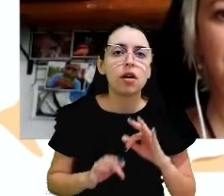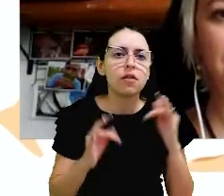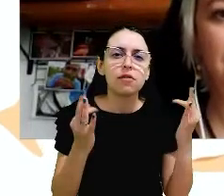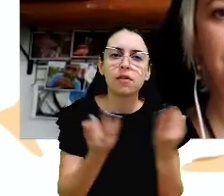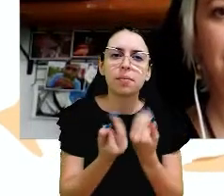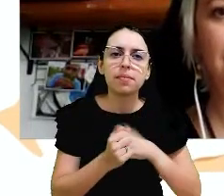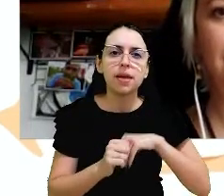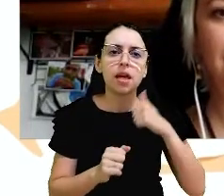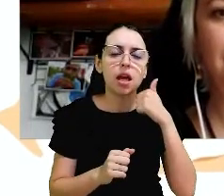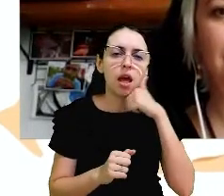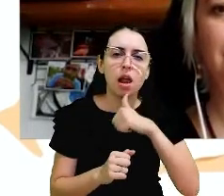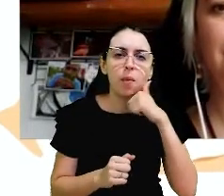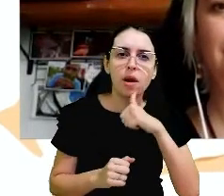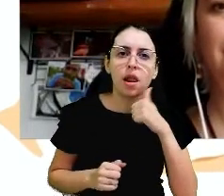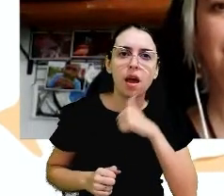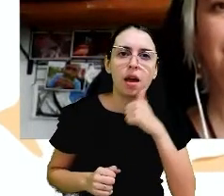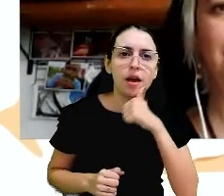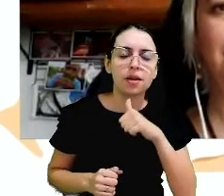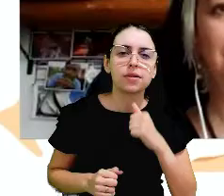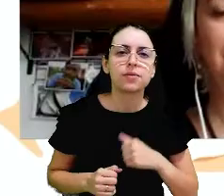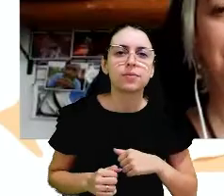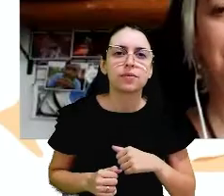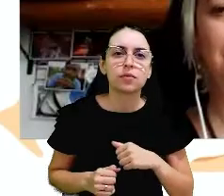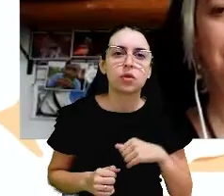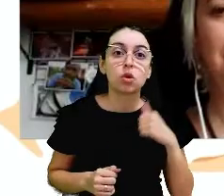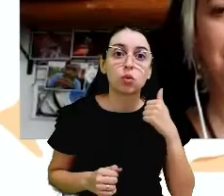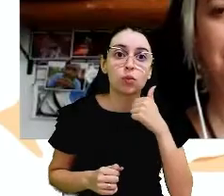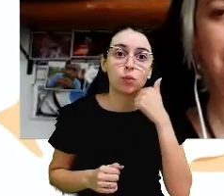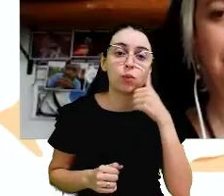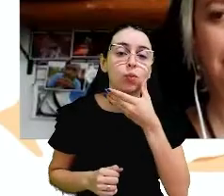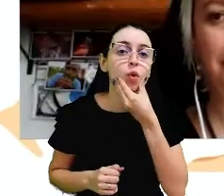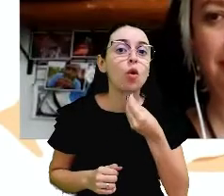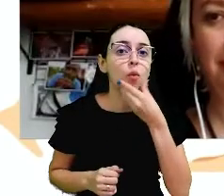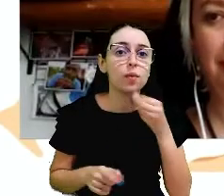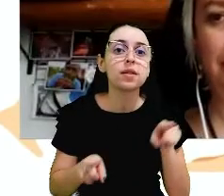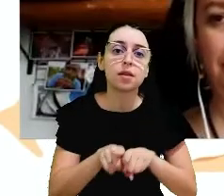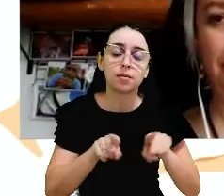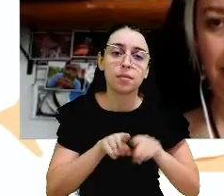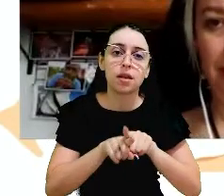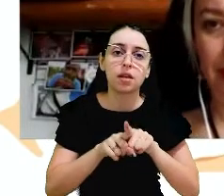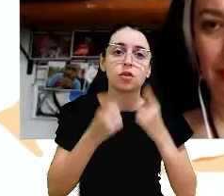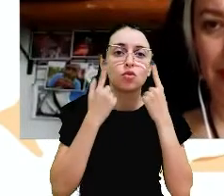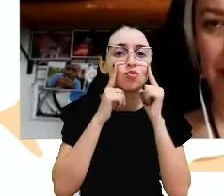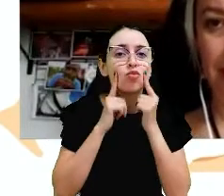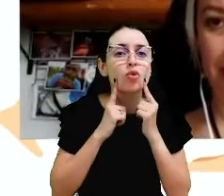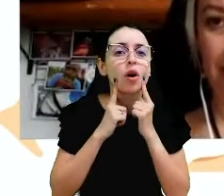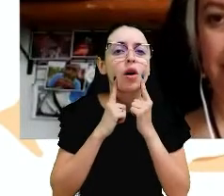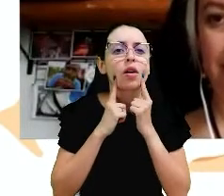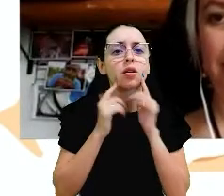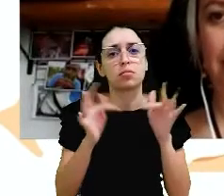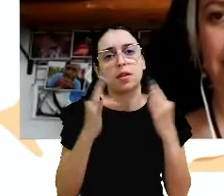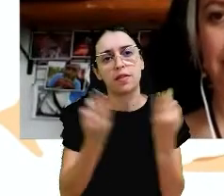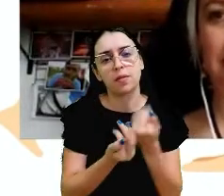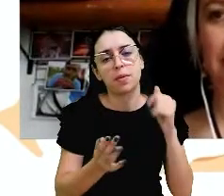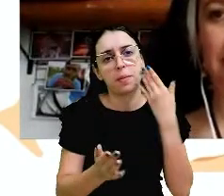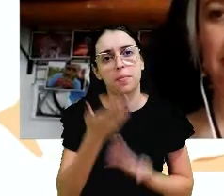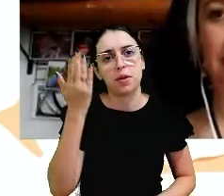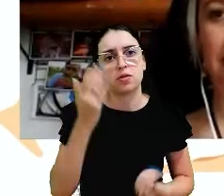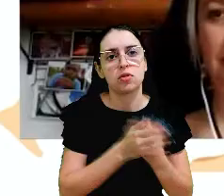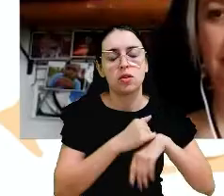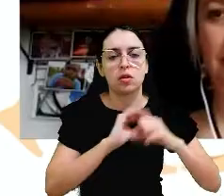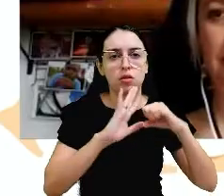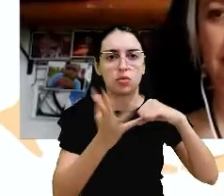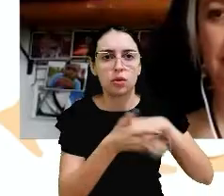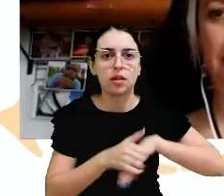de mulheres, meninas, e homens também, que estão chorando por seus entes queridos. Né? A